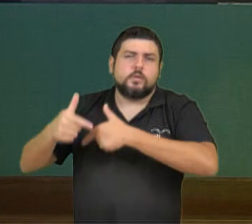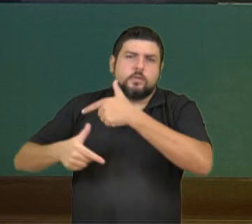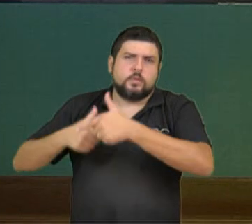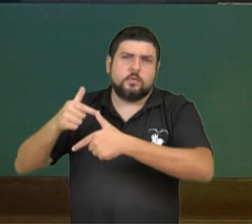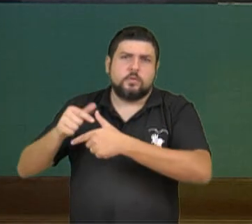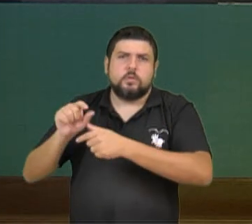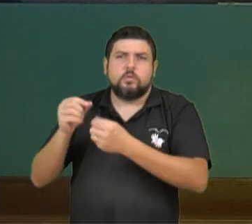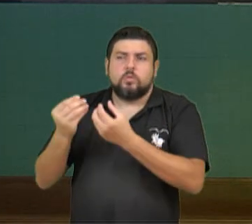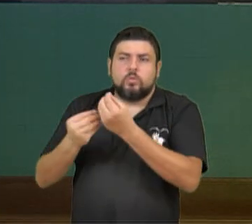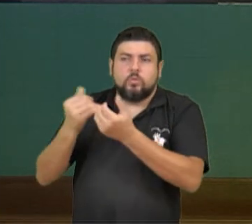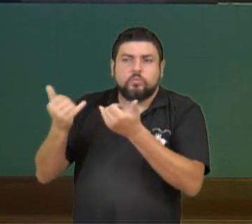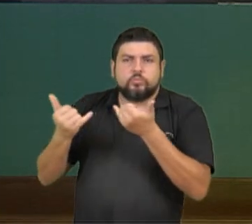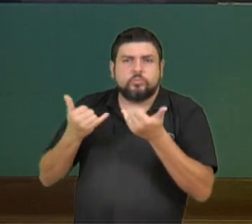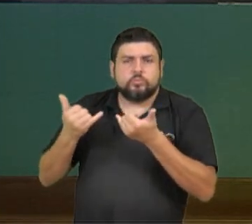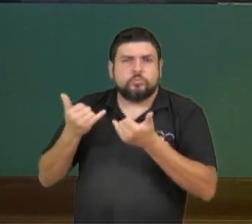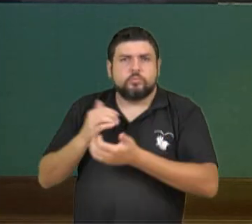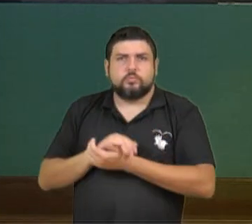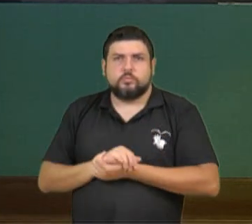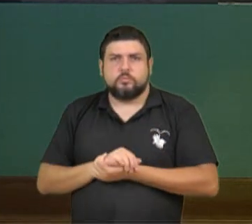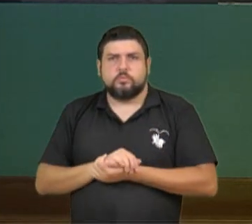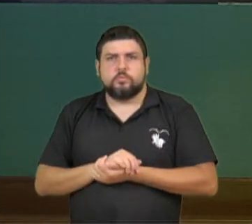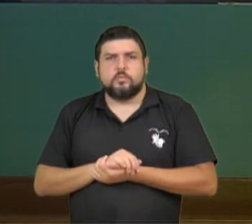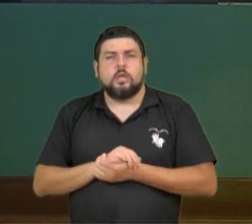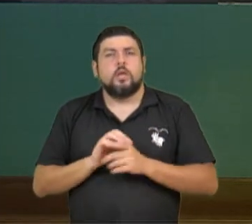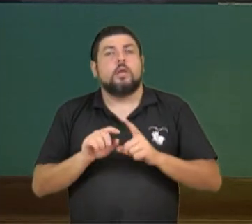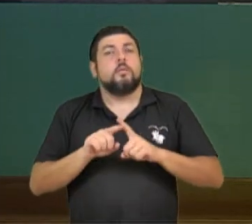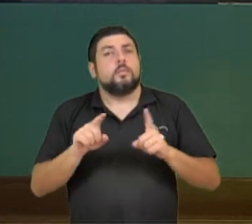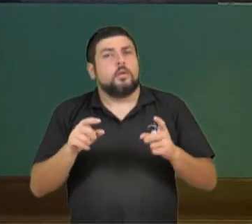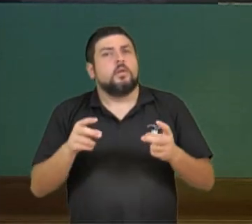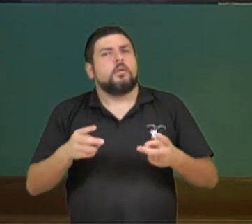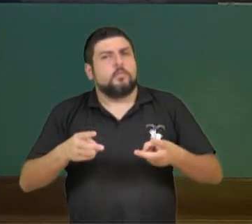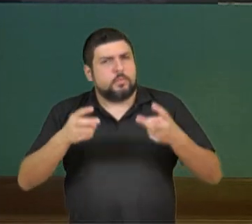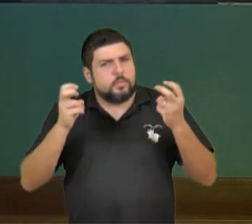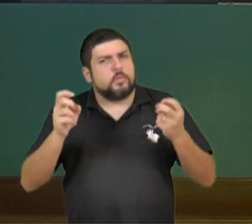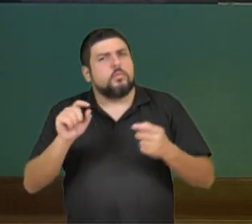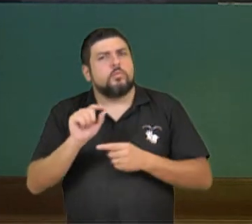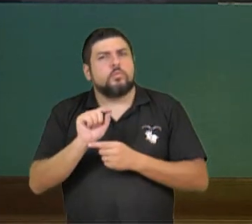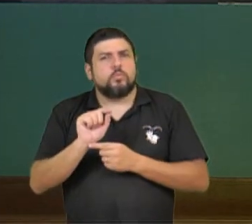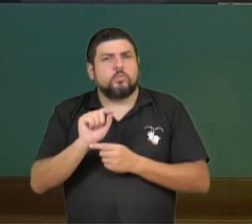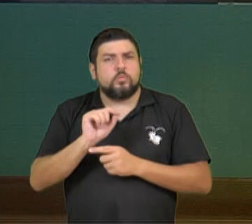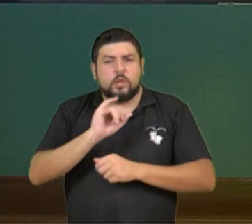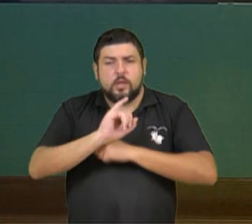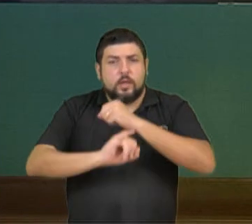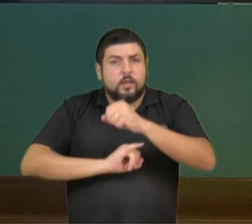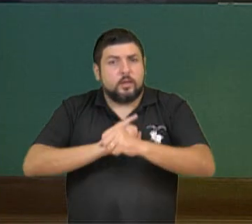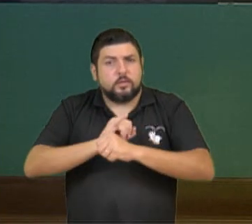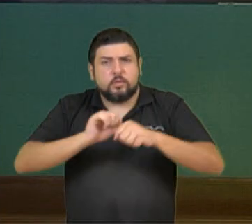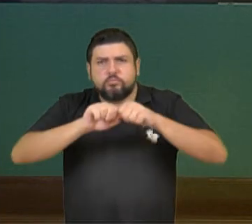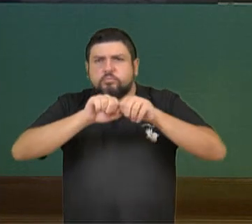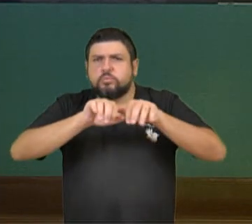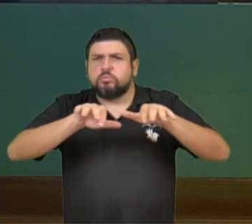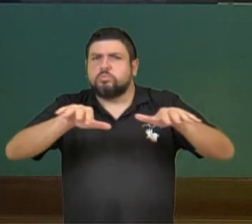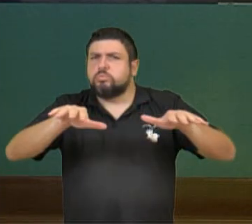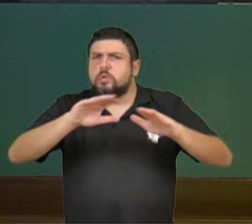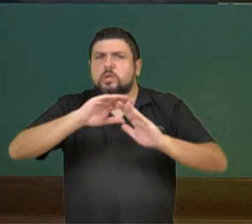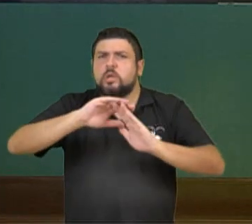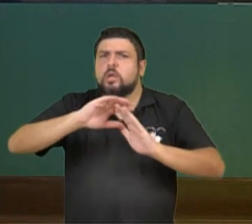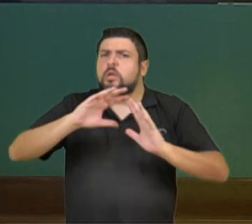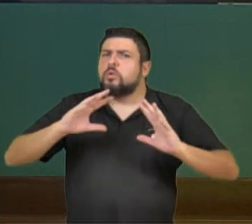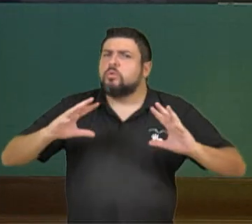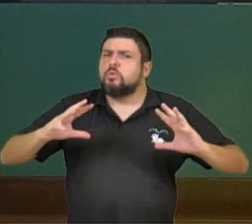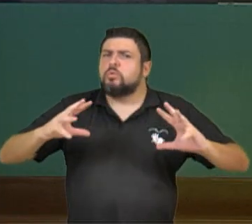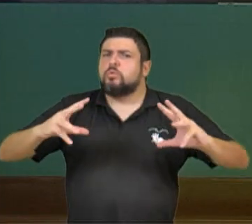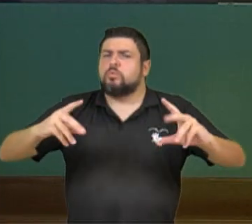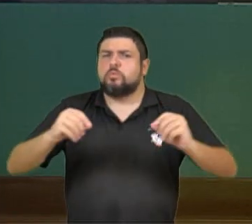sistema informacional. Mas vejam que a internet está chegando às mais variadas idades dentro